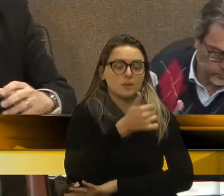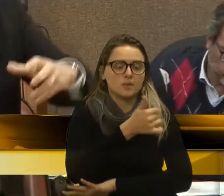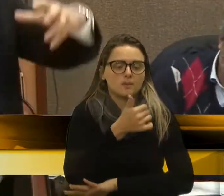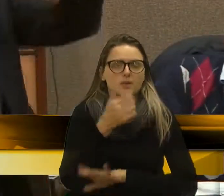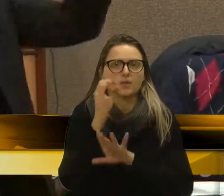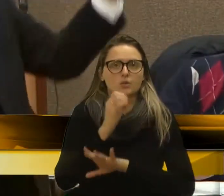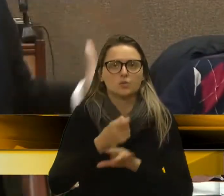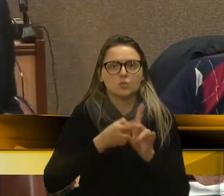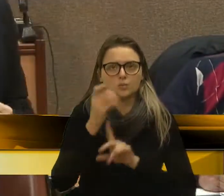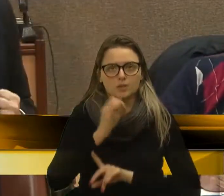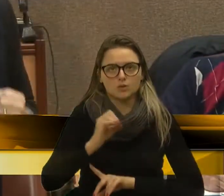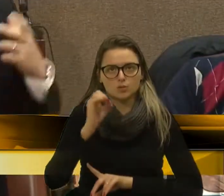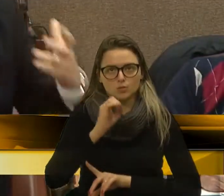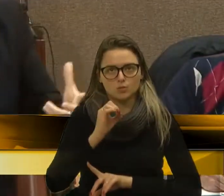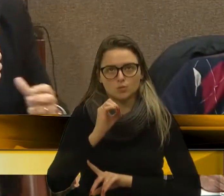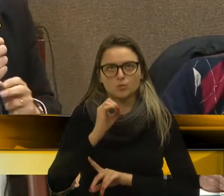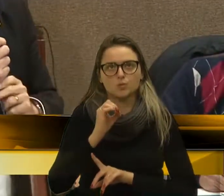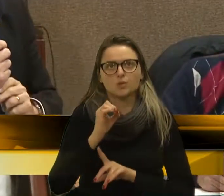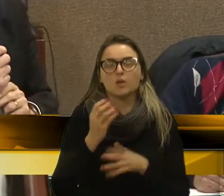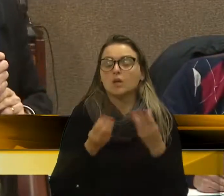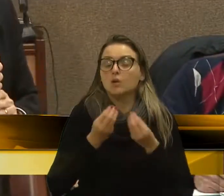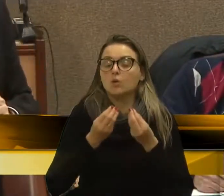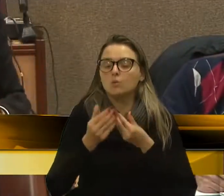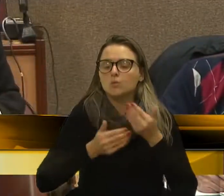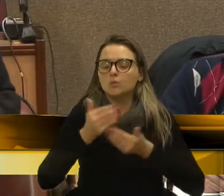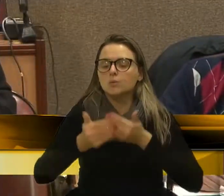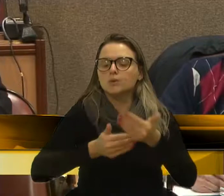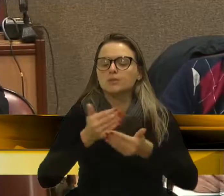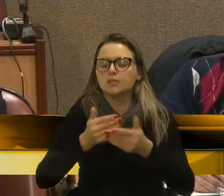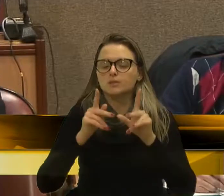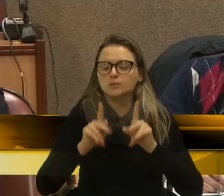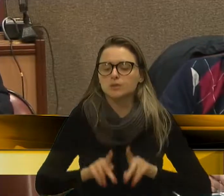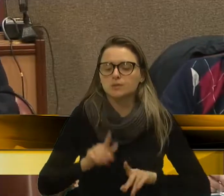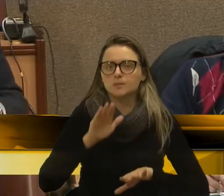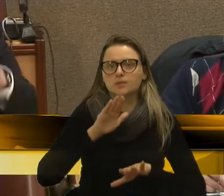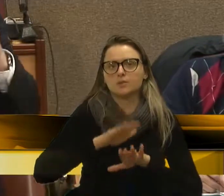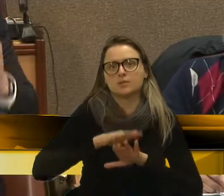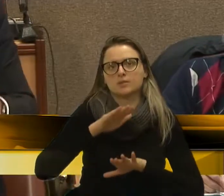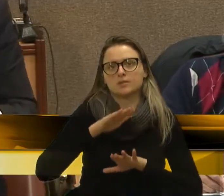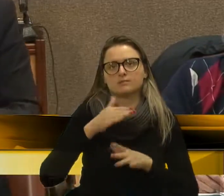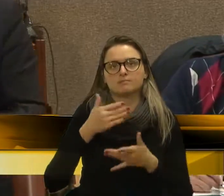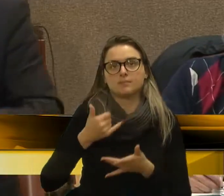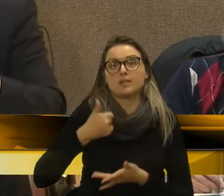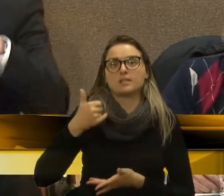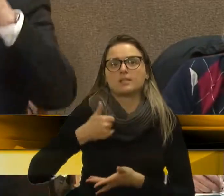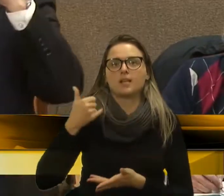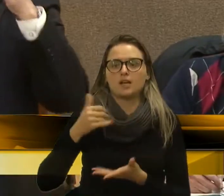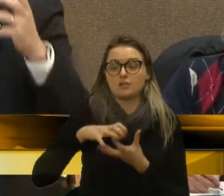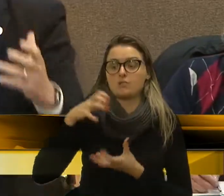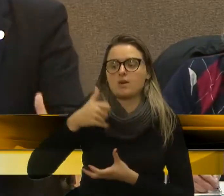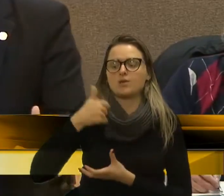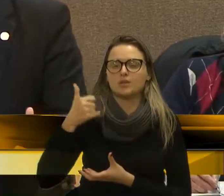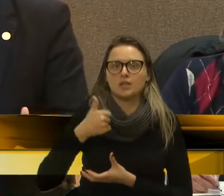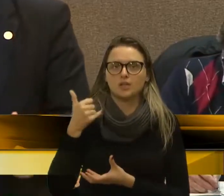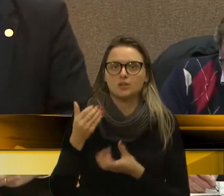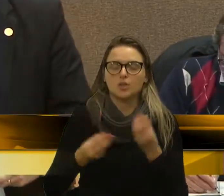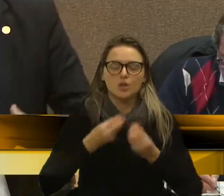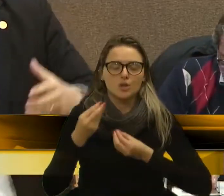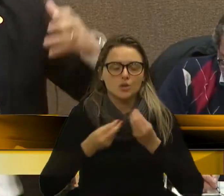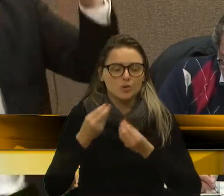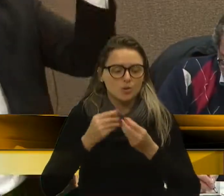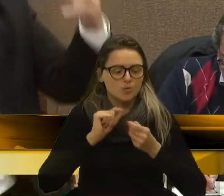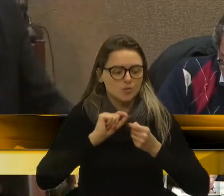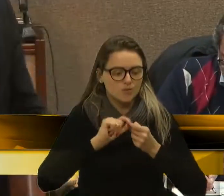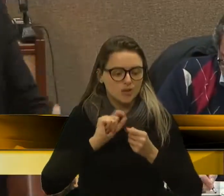idoso, como está acontecendo o processo de envelhecimento dessa comunidade idosa. Como isso tem reflexos